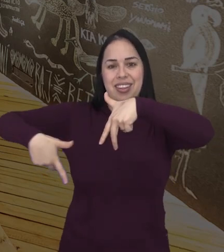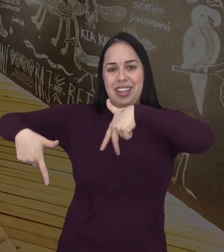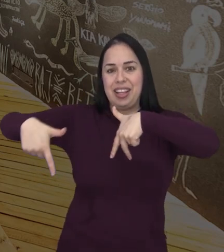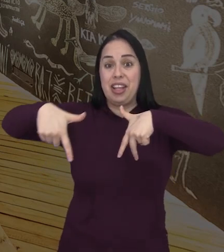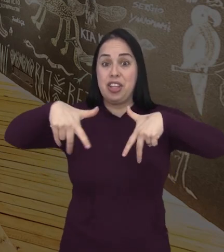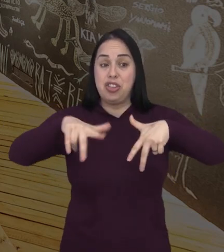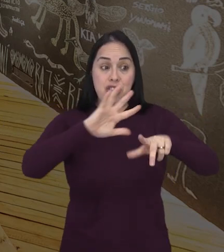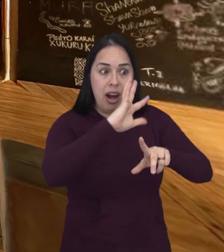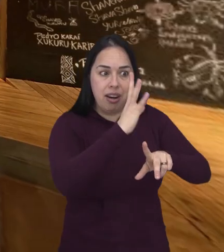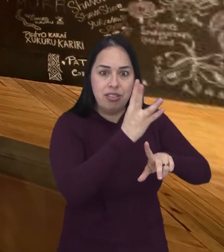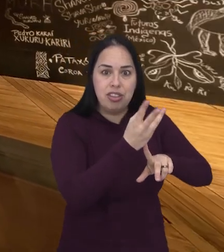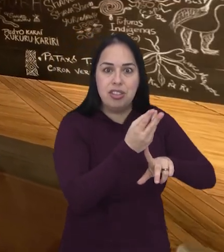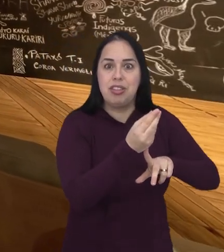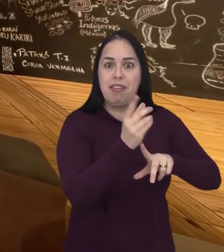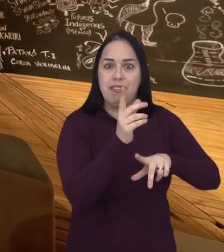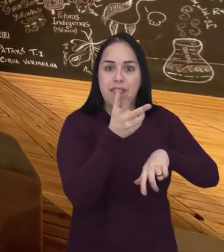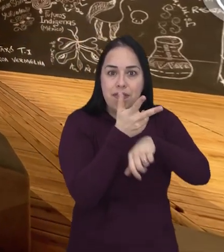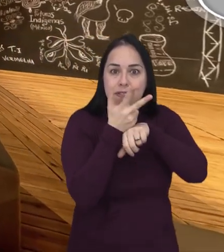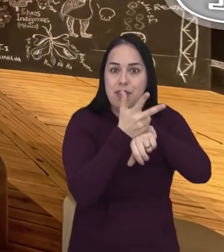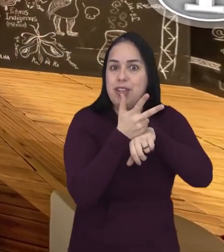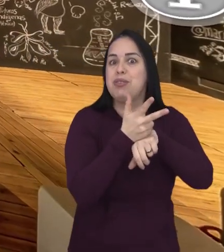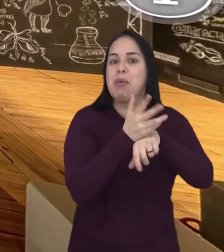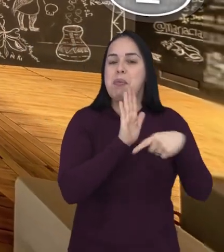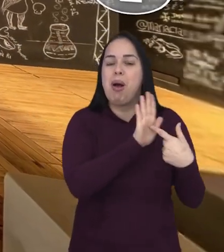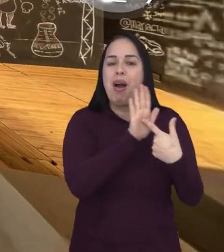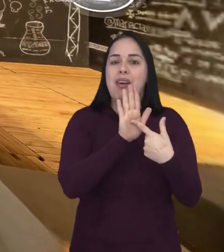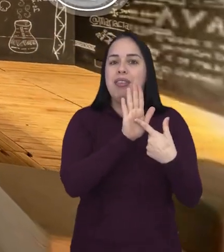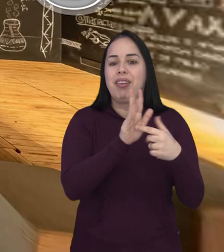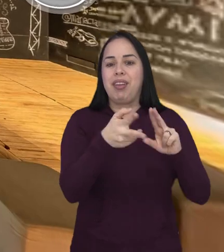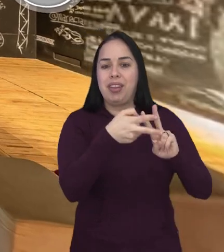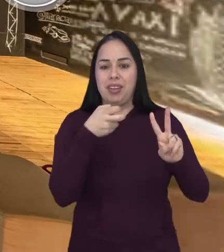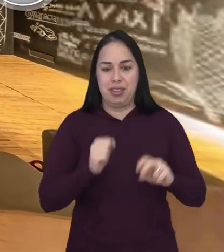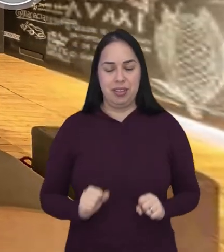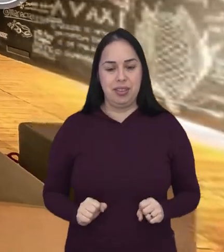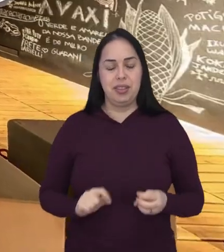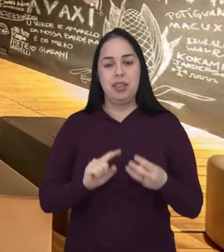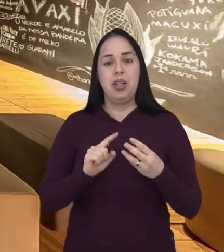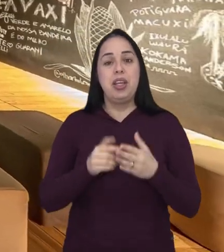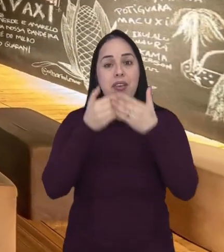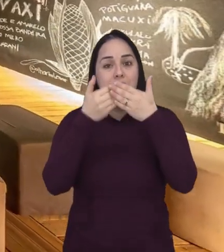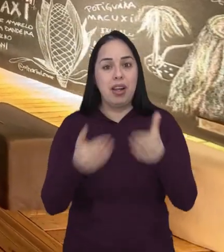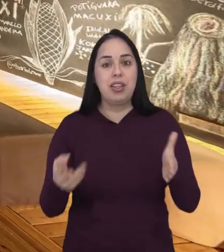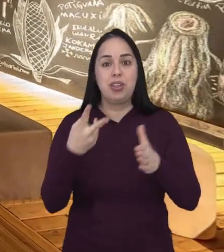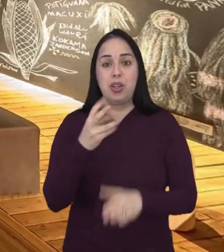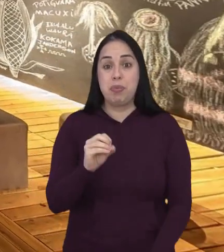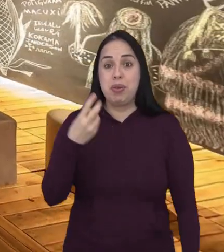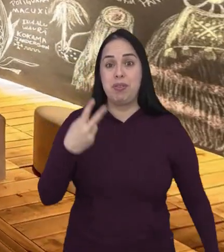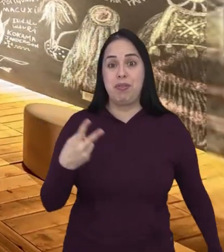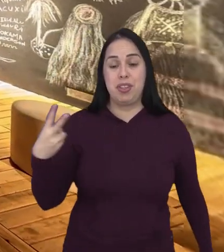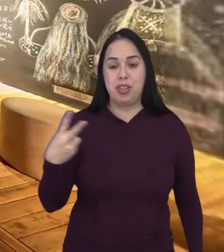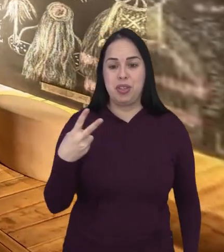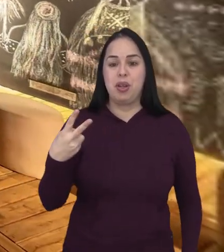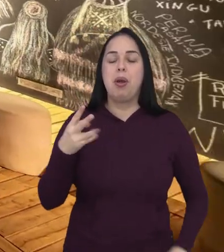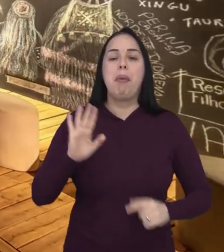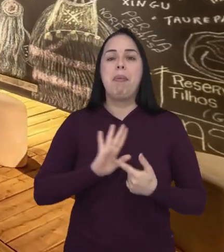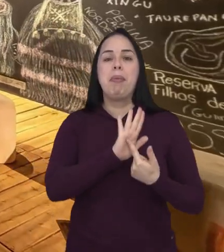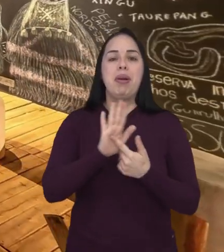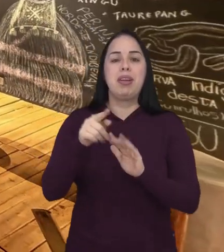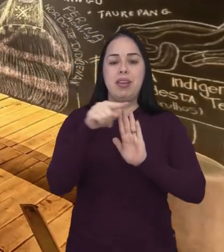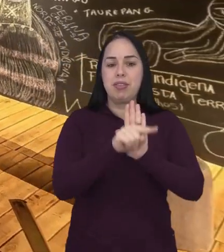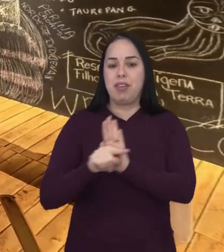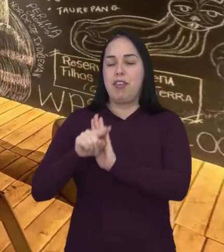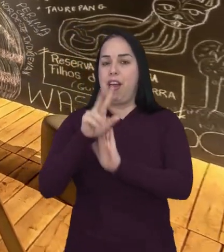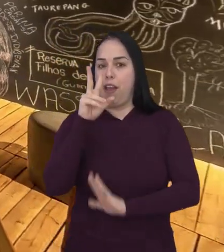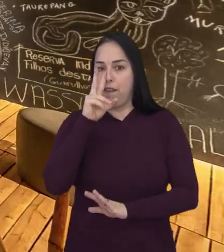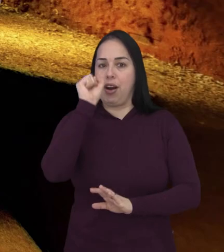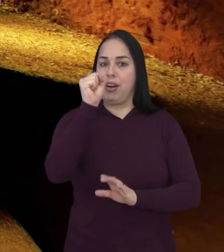origens indígenas. O Museu das Culturas Indígenas foi inaugurado em 2022 com o propósito de pesquisar, fortalecer